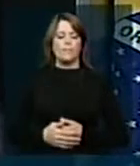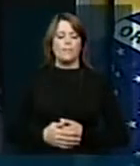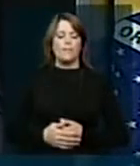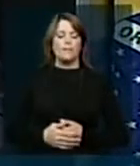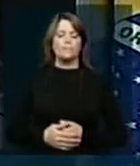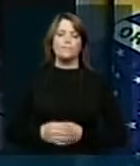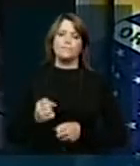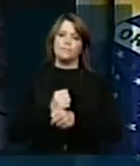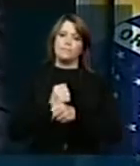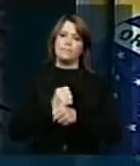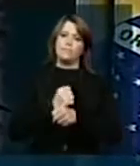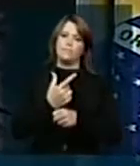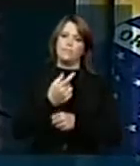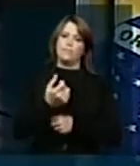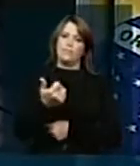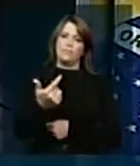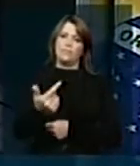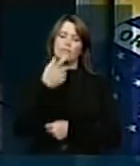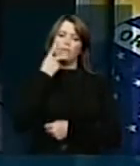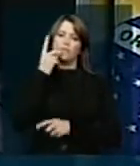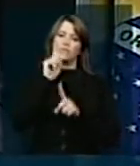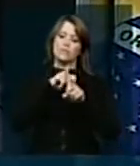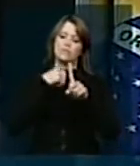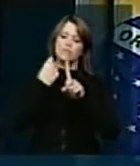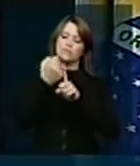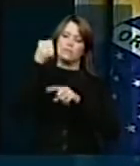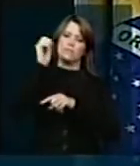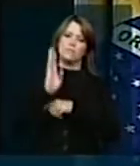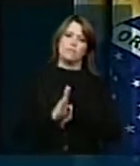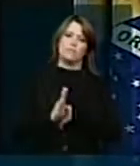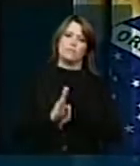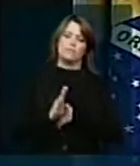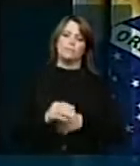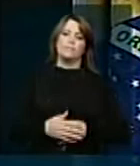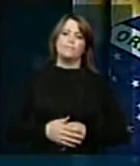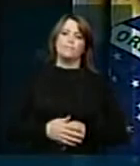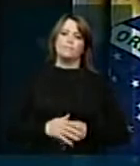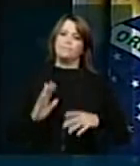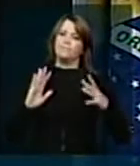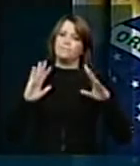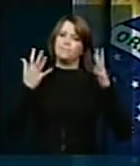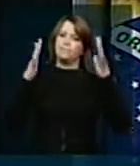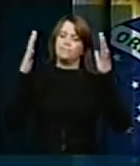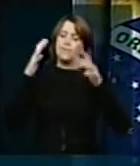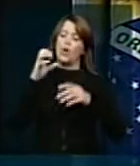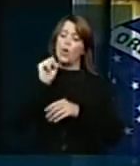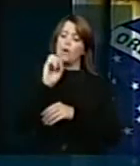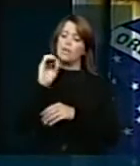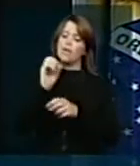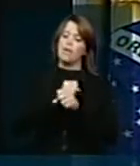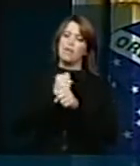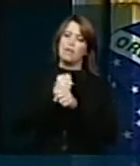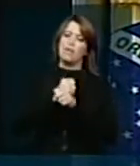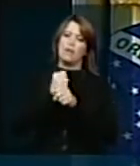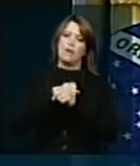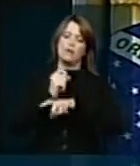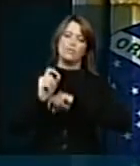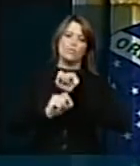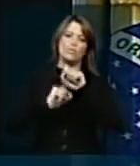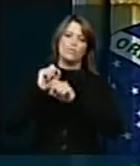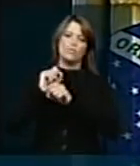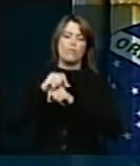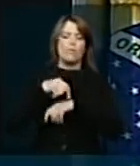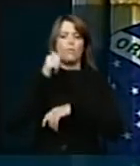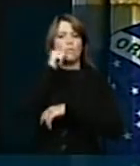em 2012, a sociedade brasileira comemora 8 décadas desde que